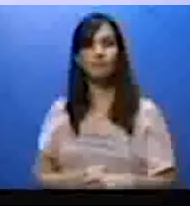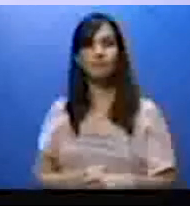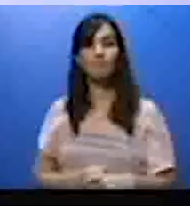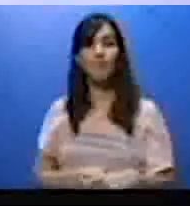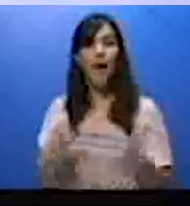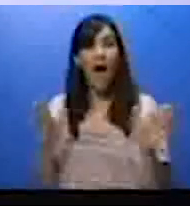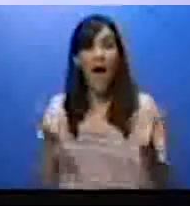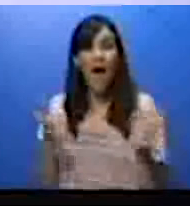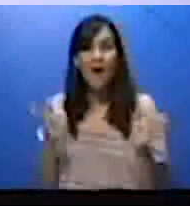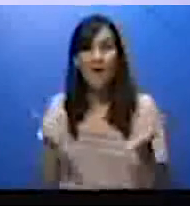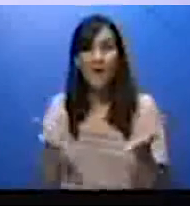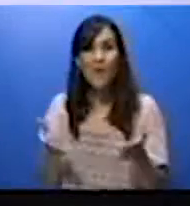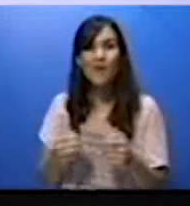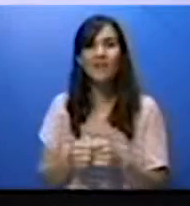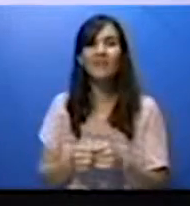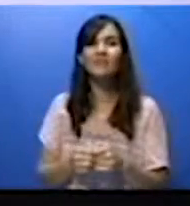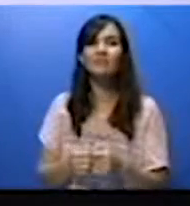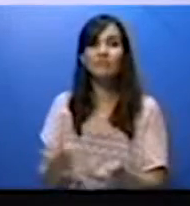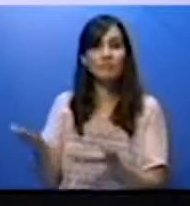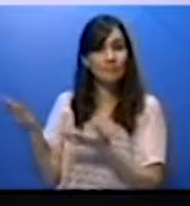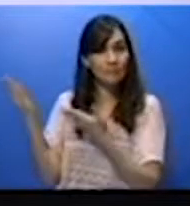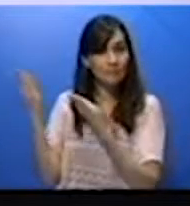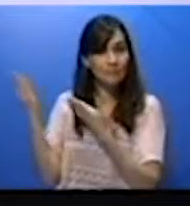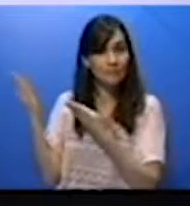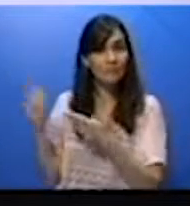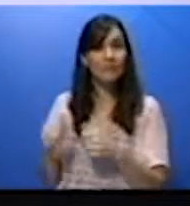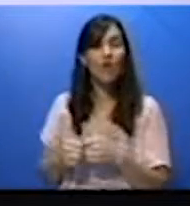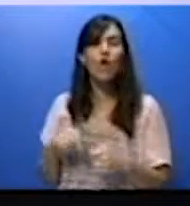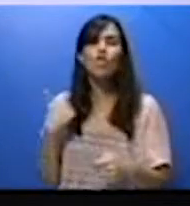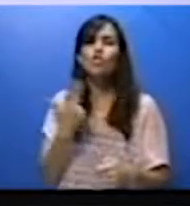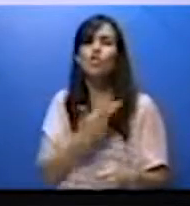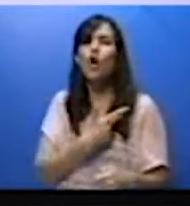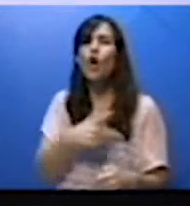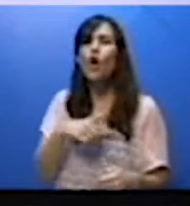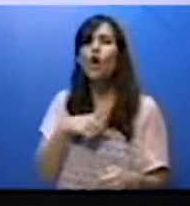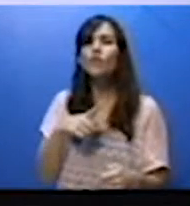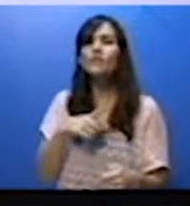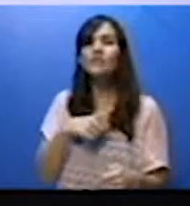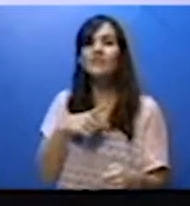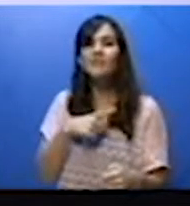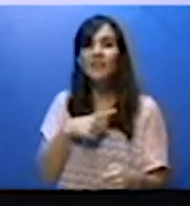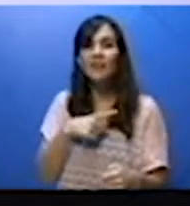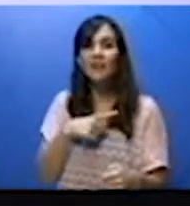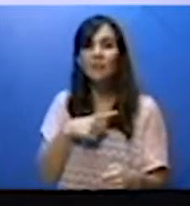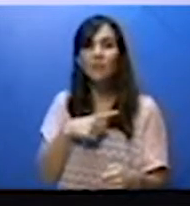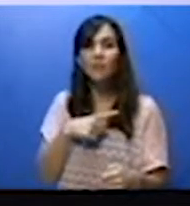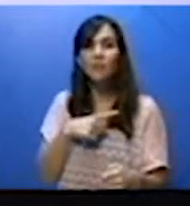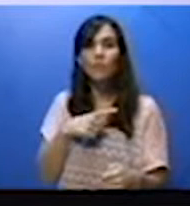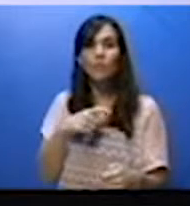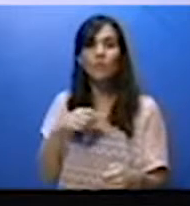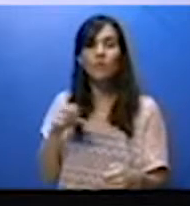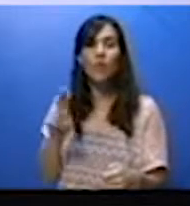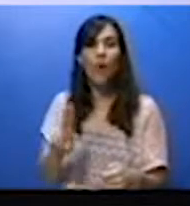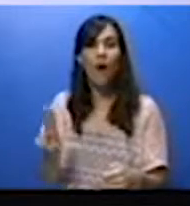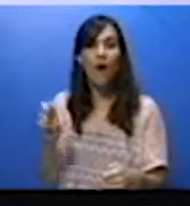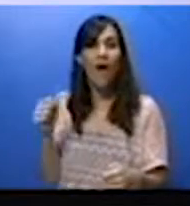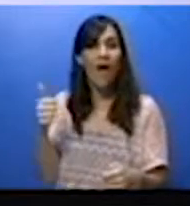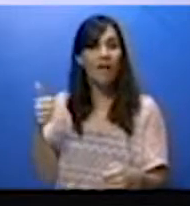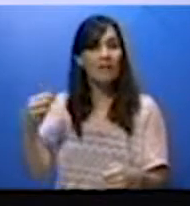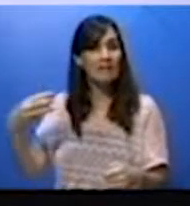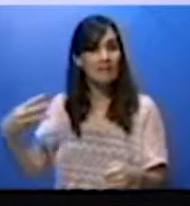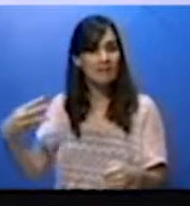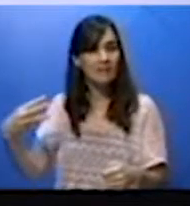e agora aqui nós temos no módulo 13 uma